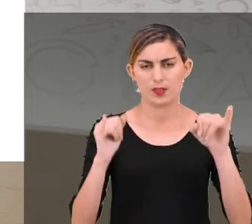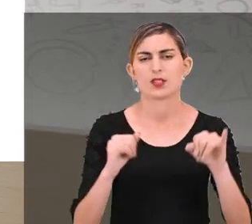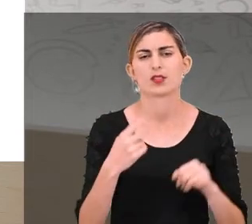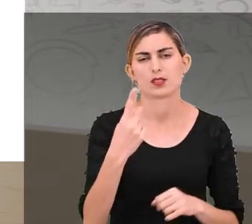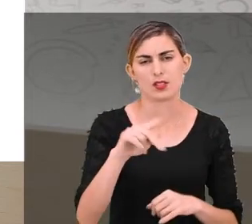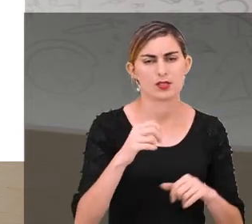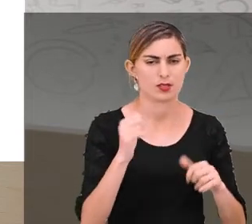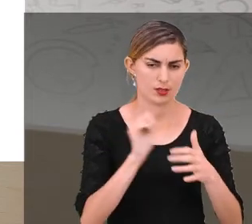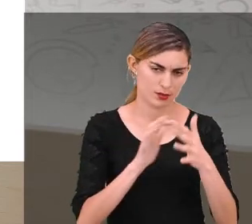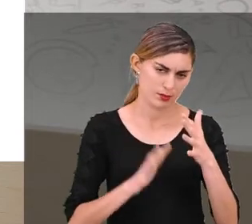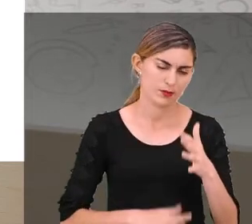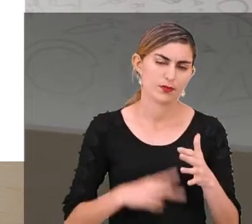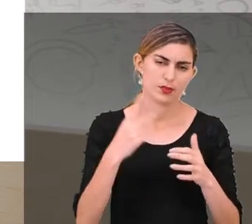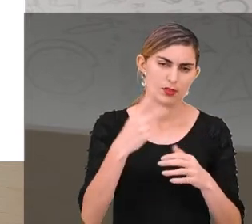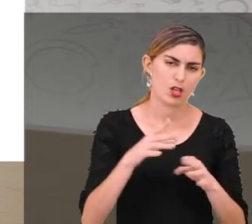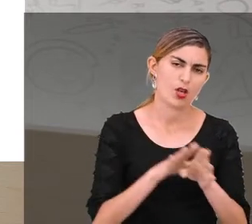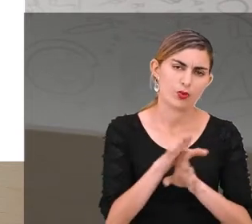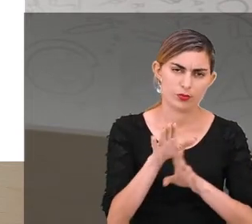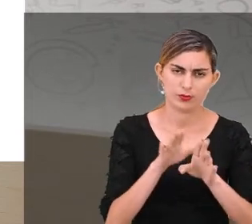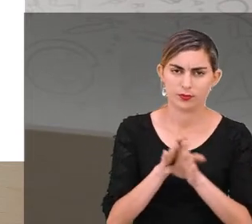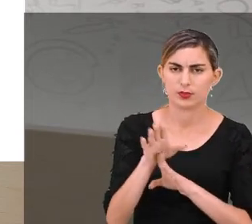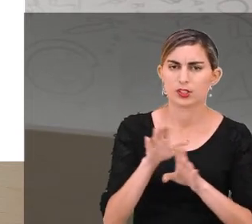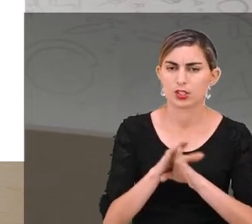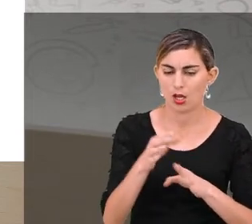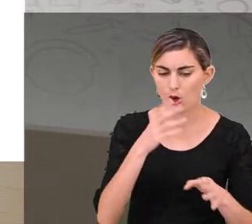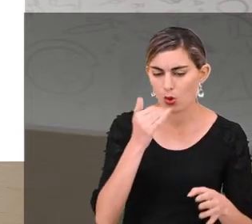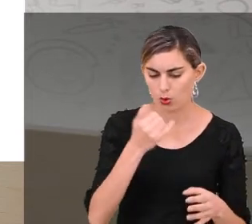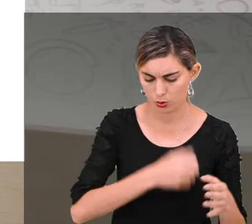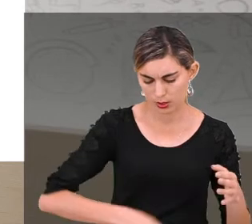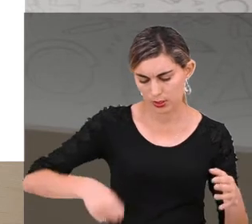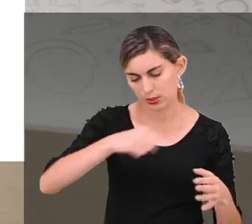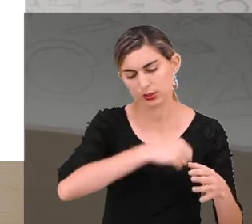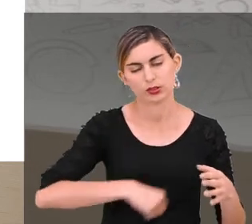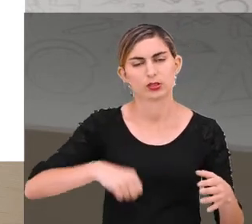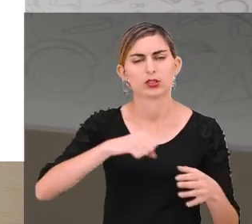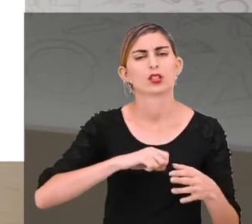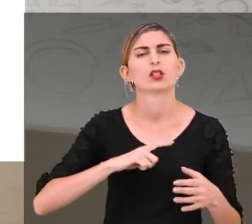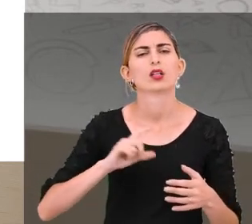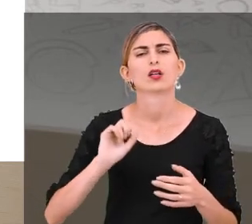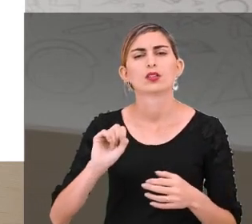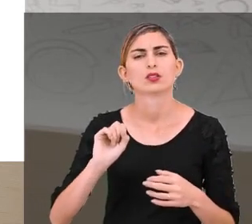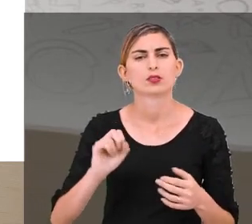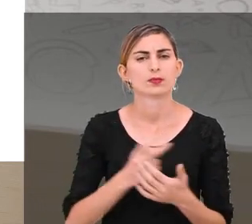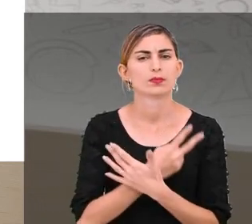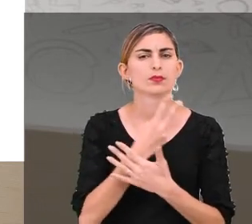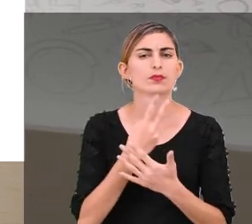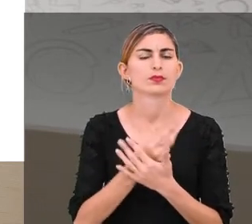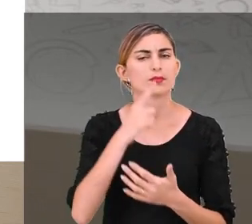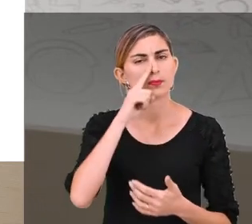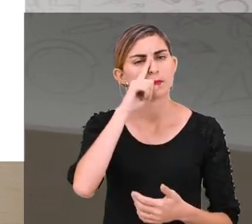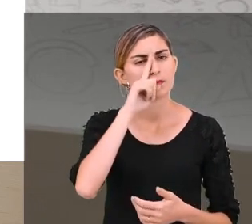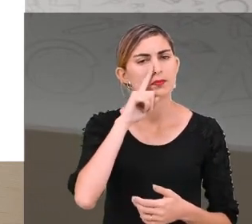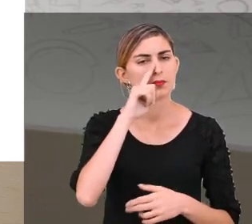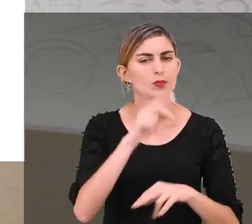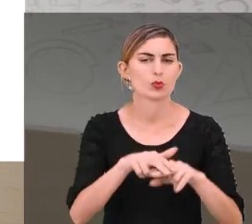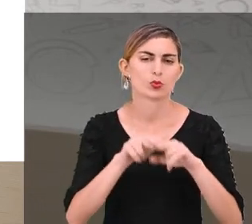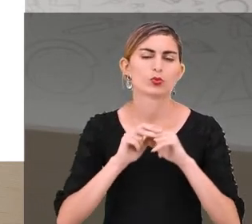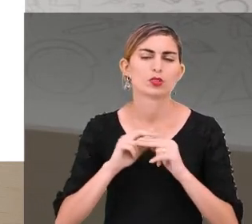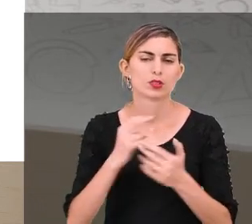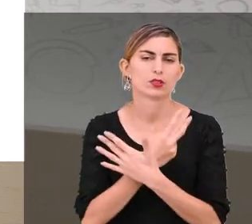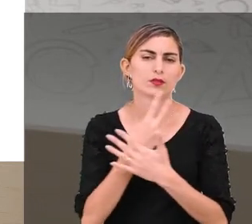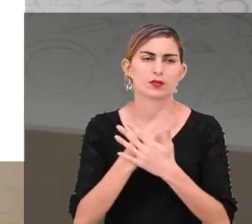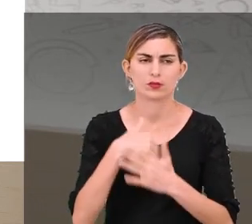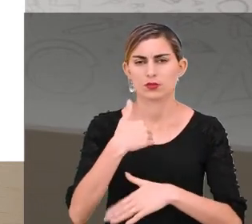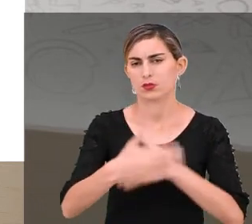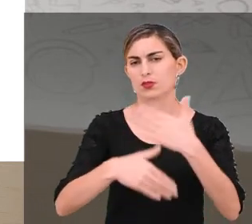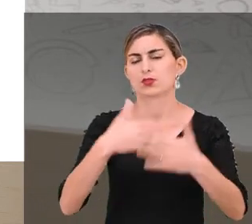diga para essa atividade aqui de auxiliar de cozinha quais são os fatores de riscos, as causas